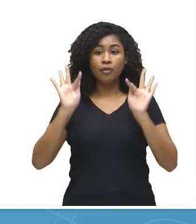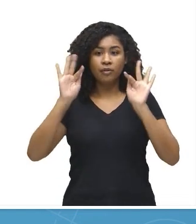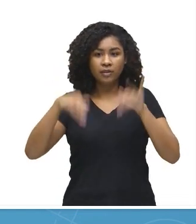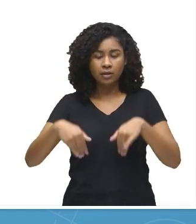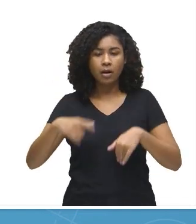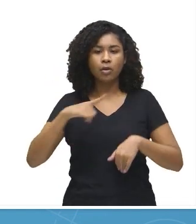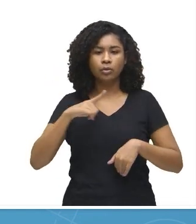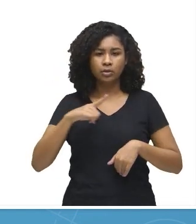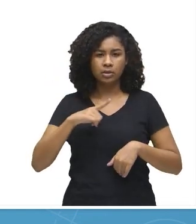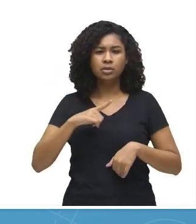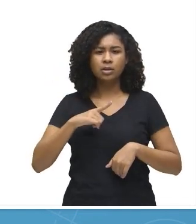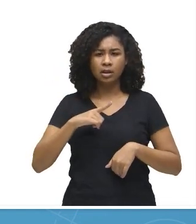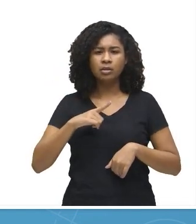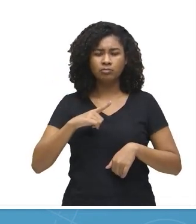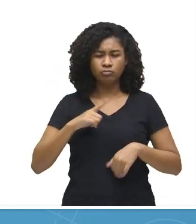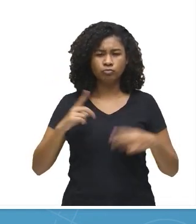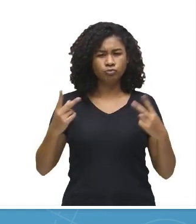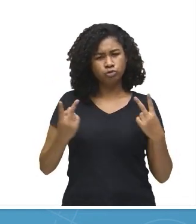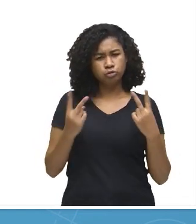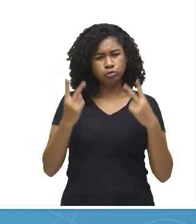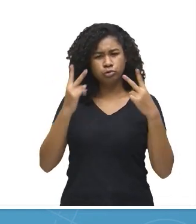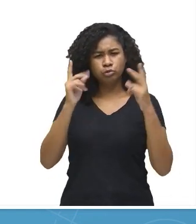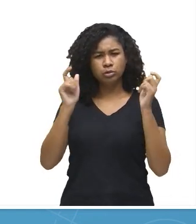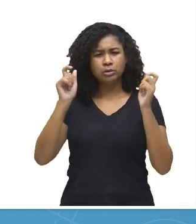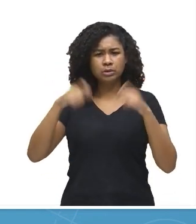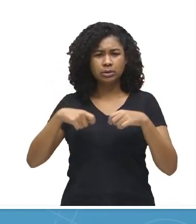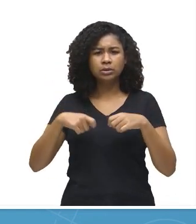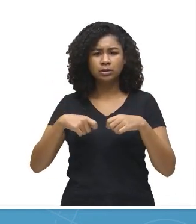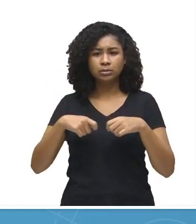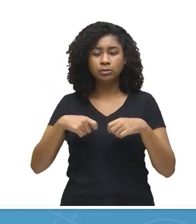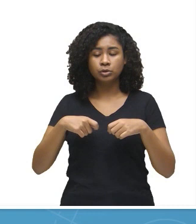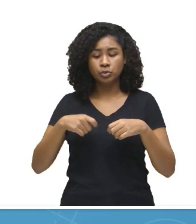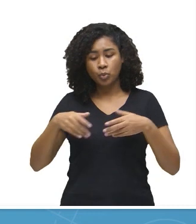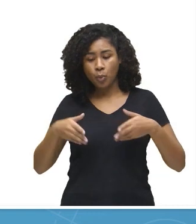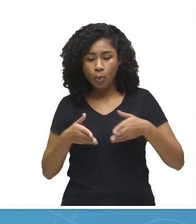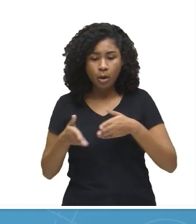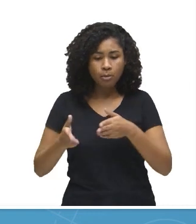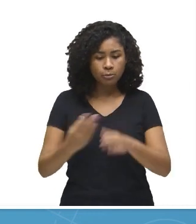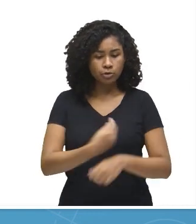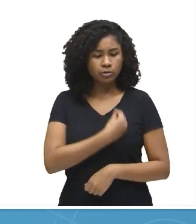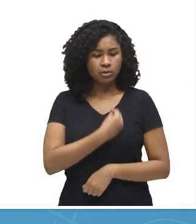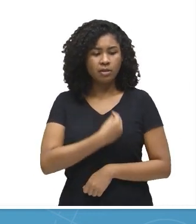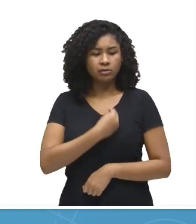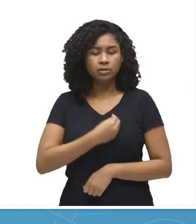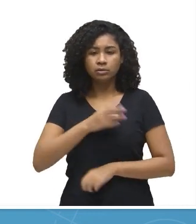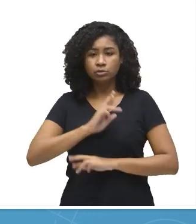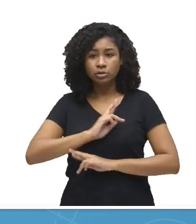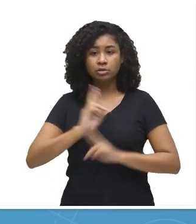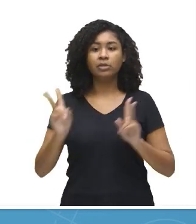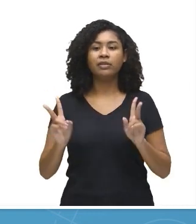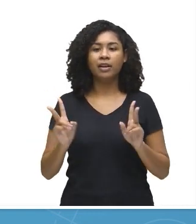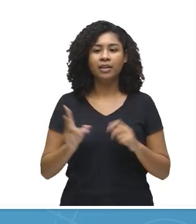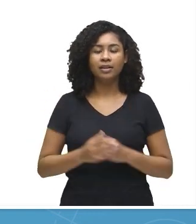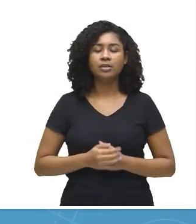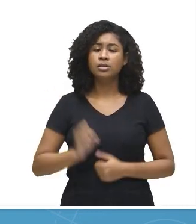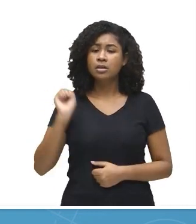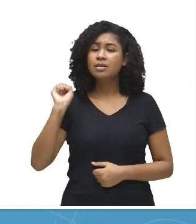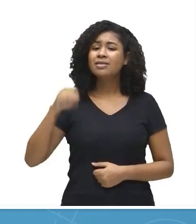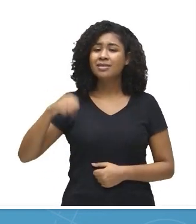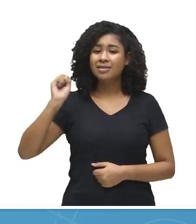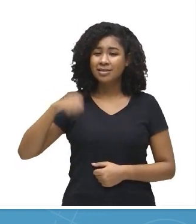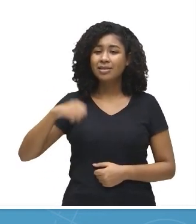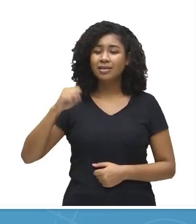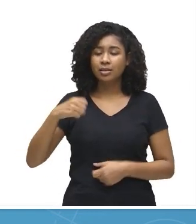pode vir através de caminho diferente. Sim, nós podemos ver isso sim, porque no final da história, no caso a moral,